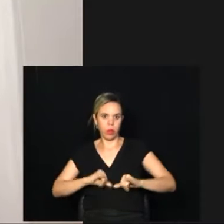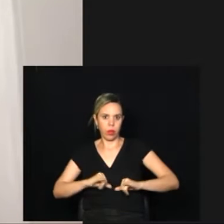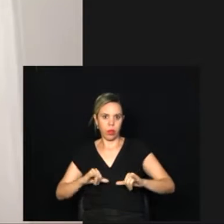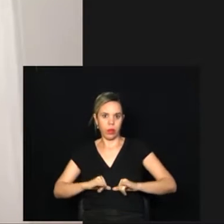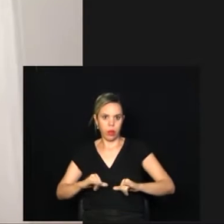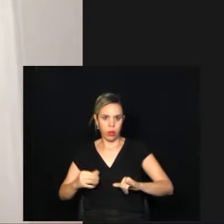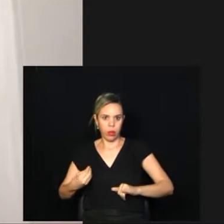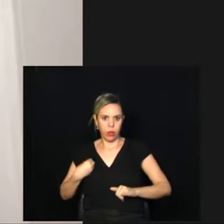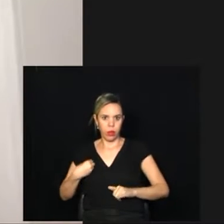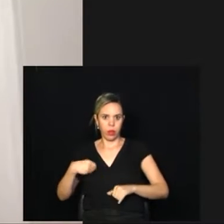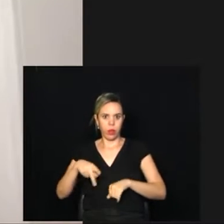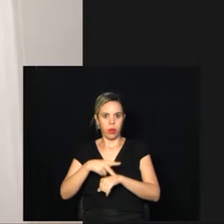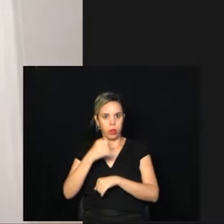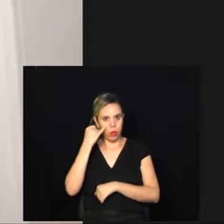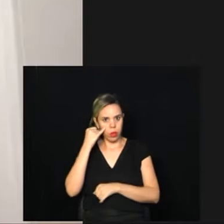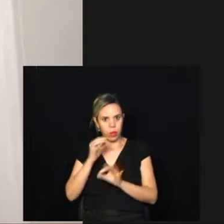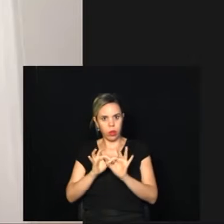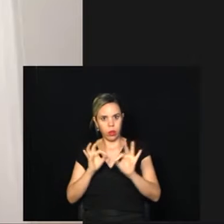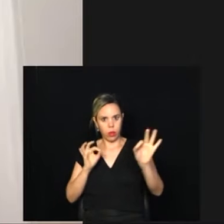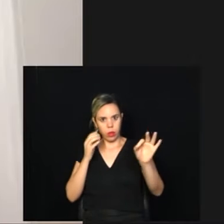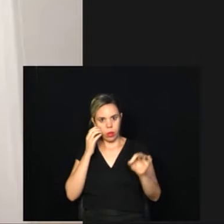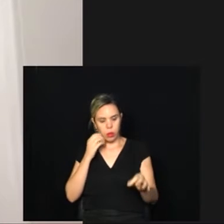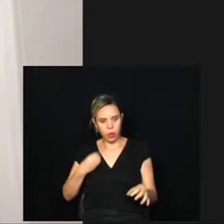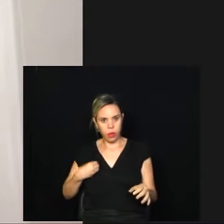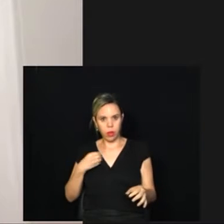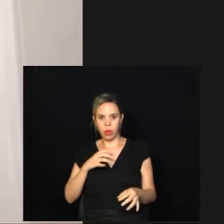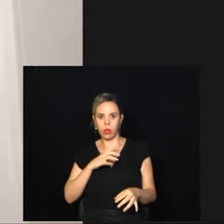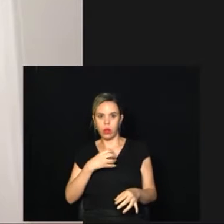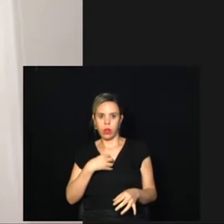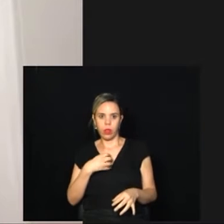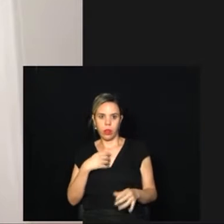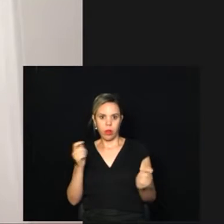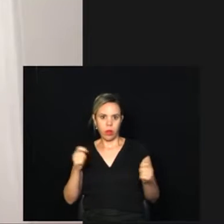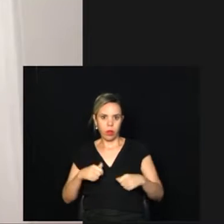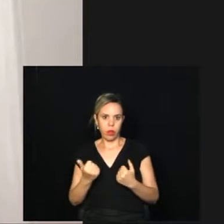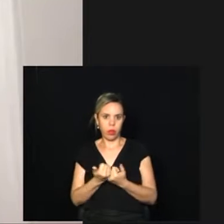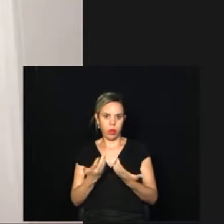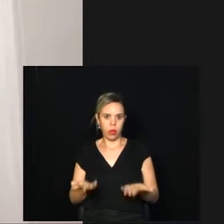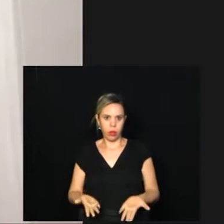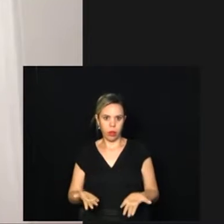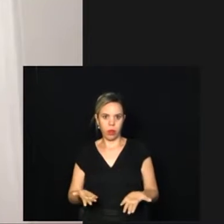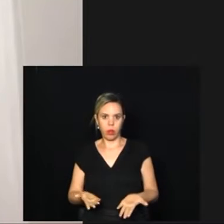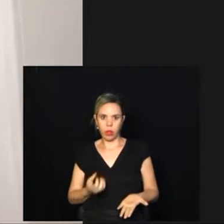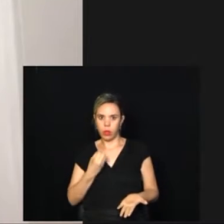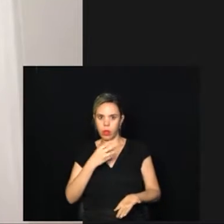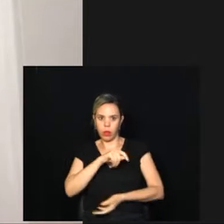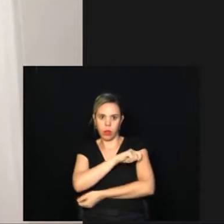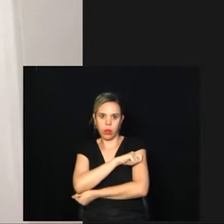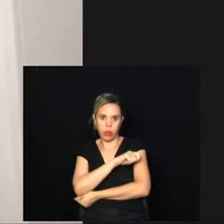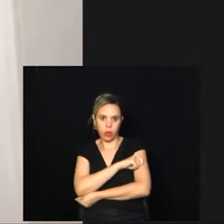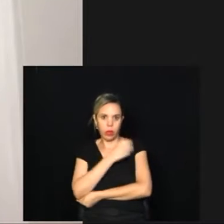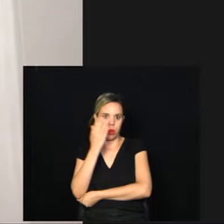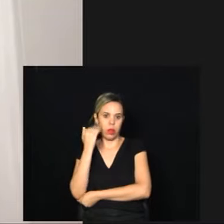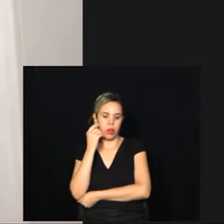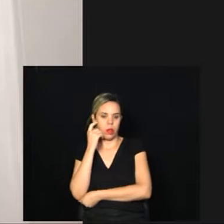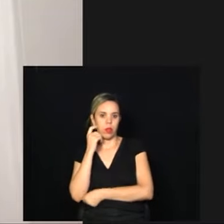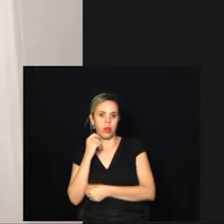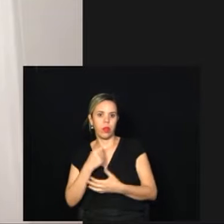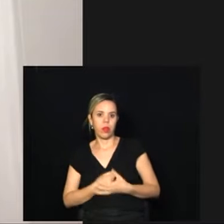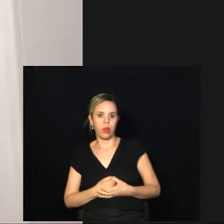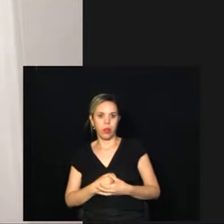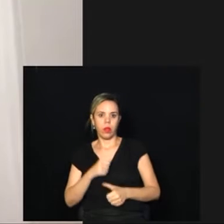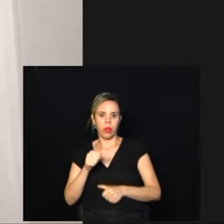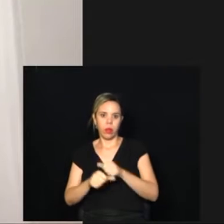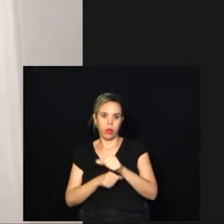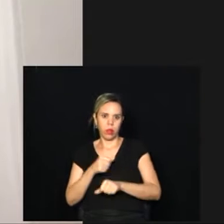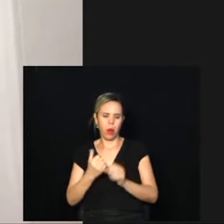estava vivendo no Japão, longe da gente, eu estava de alguma forma compensando isso através de ser uma boa aluna, sabe? Sim. E isso se tornou